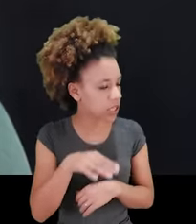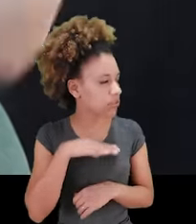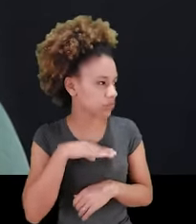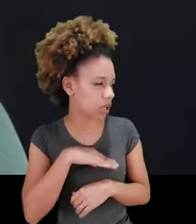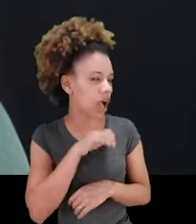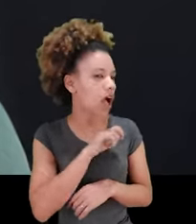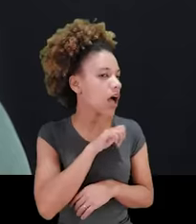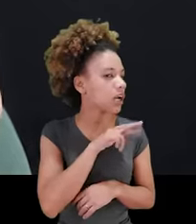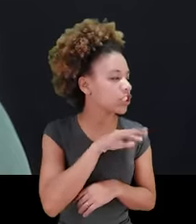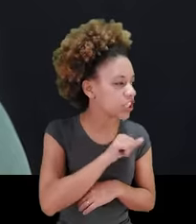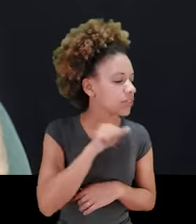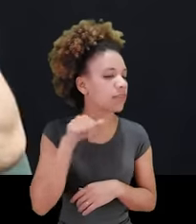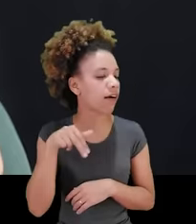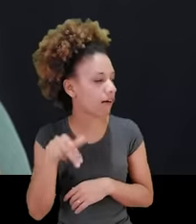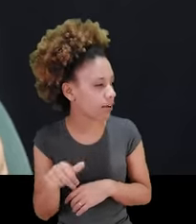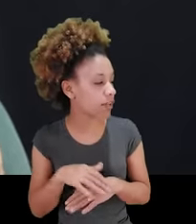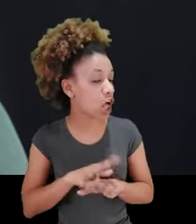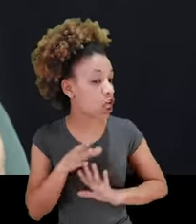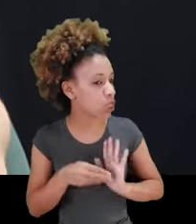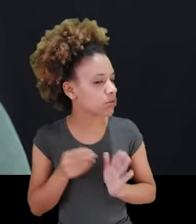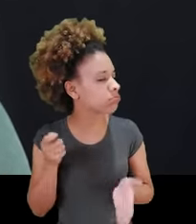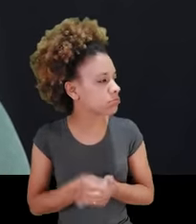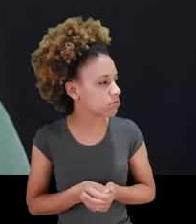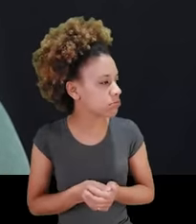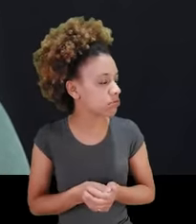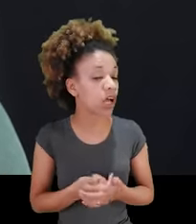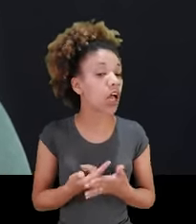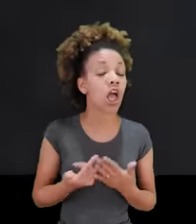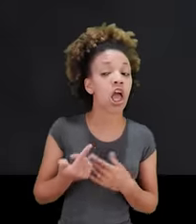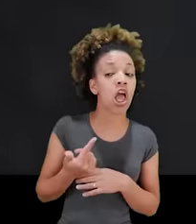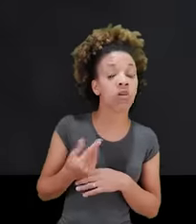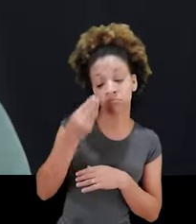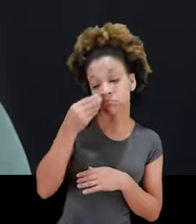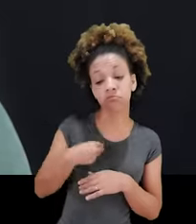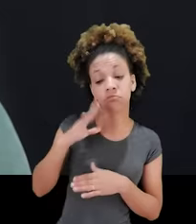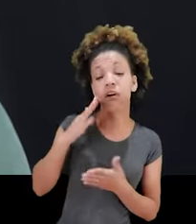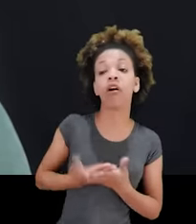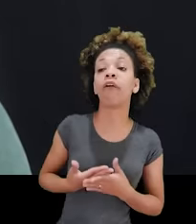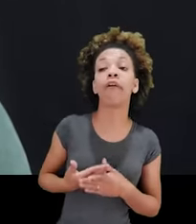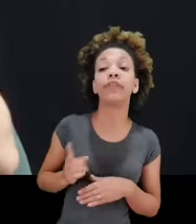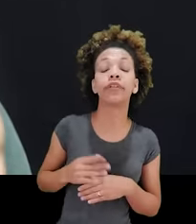desde a Alexandra até a Ana e tal, todas são uma coisa meio assim, não vou dar confiança. Sim. Estou aqui,